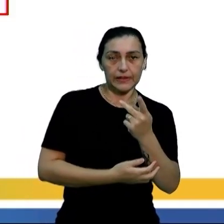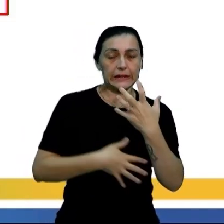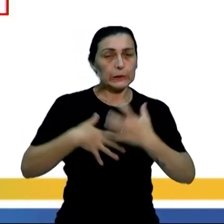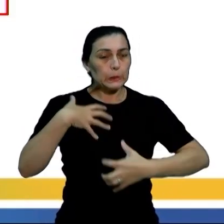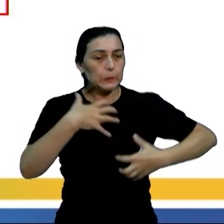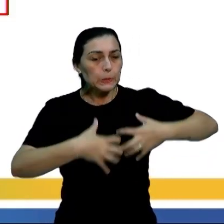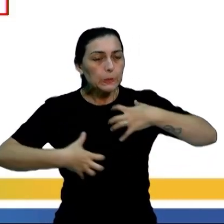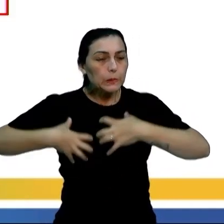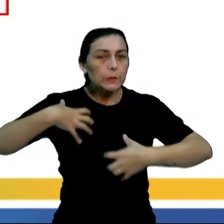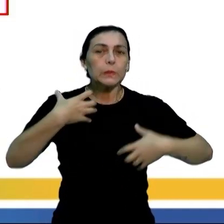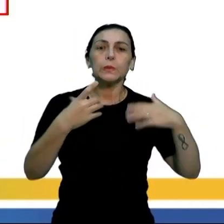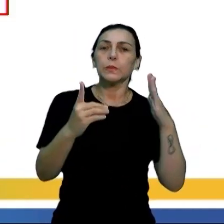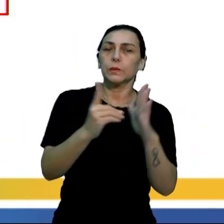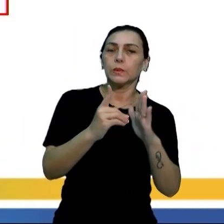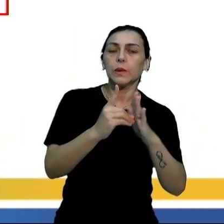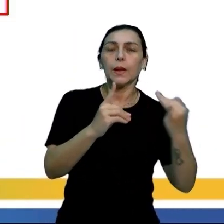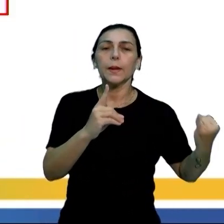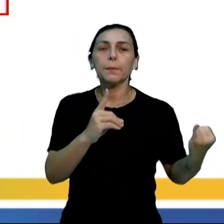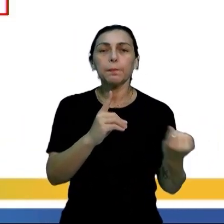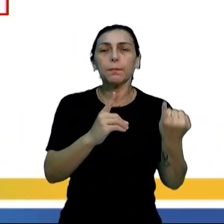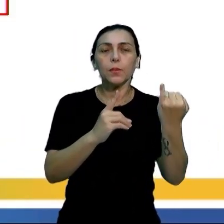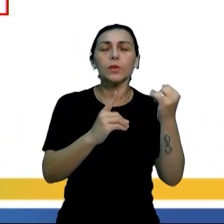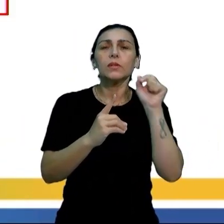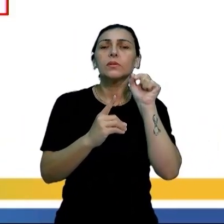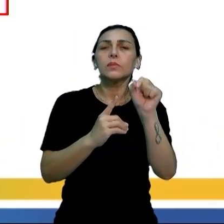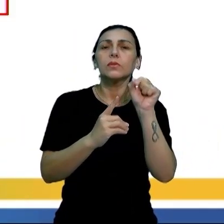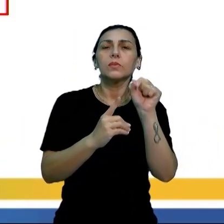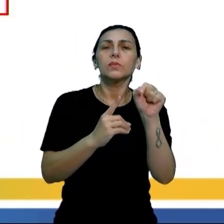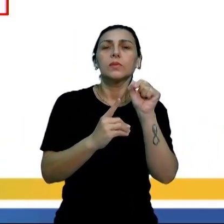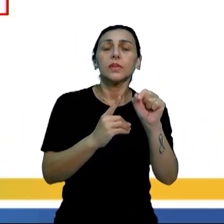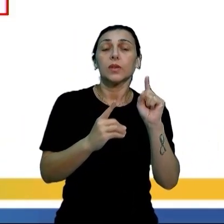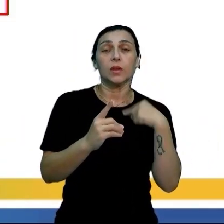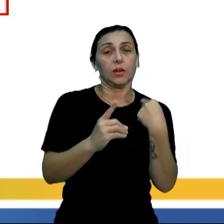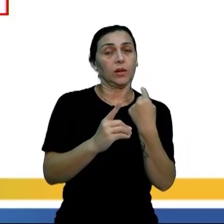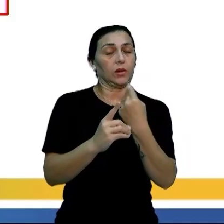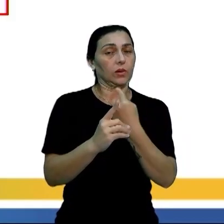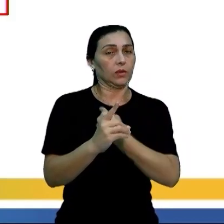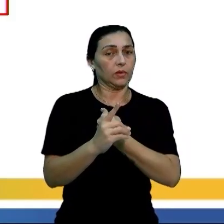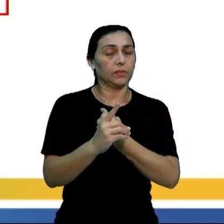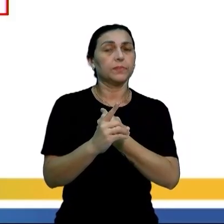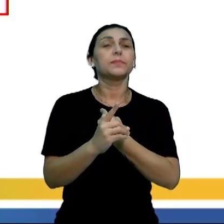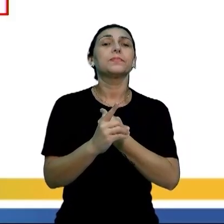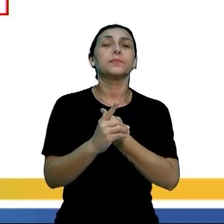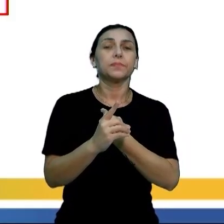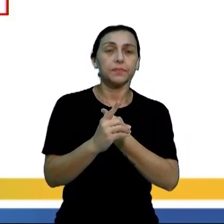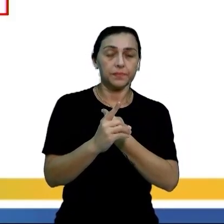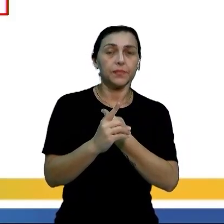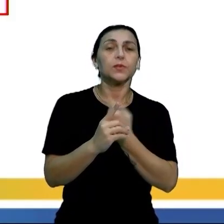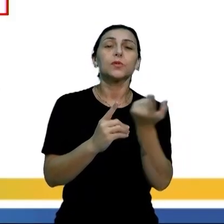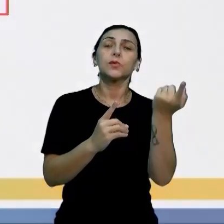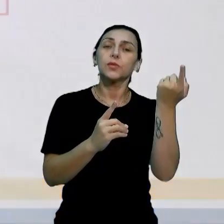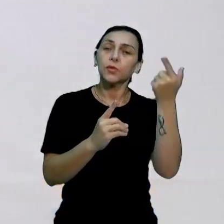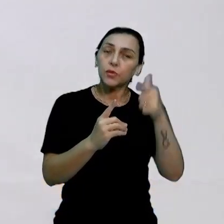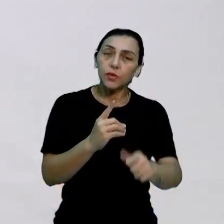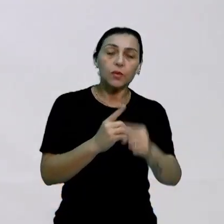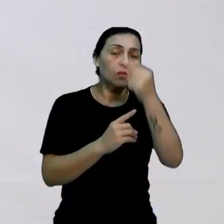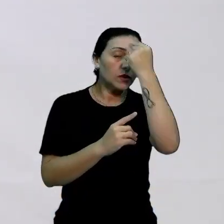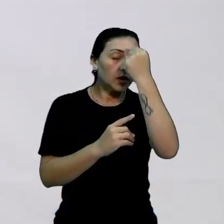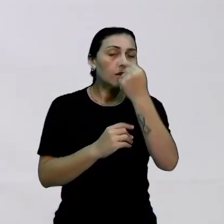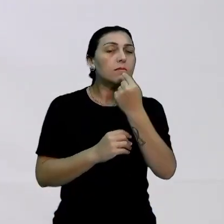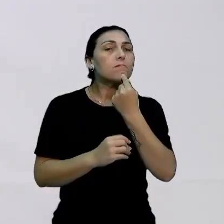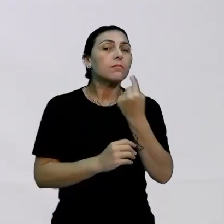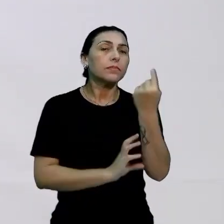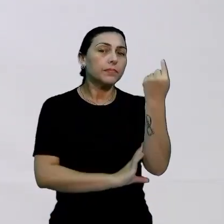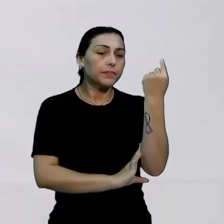inquietação dos nativos, é importante que a gente vá lá na questão novamente, na imagem, tá? Então,